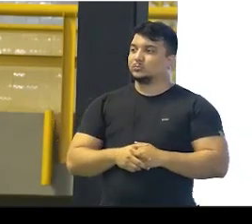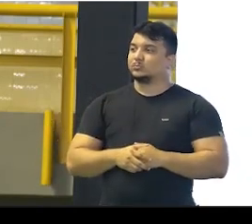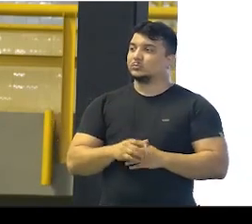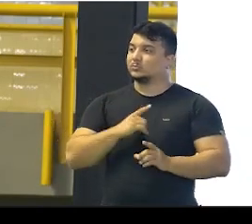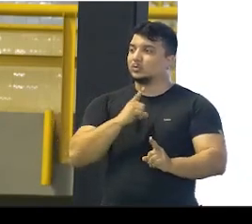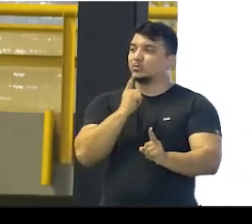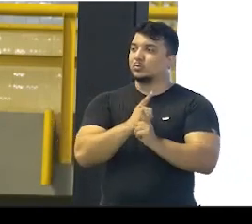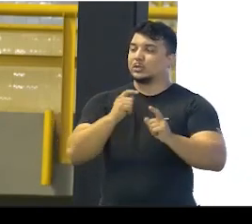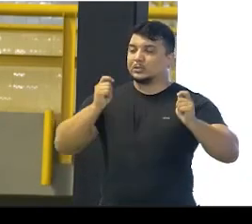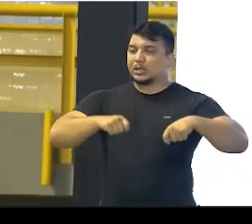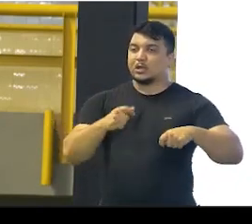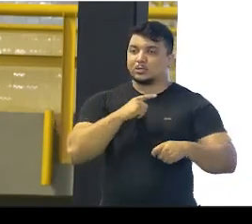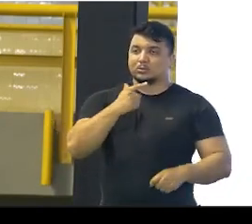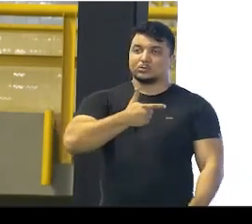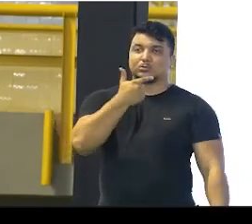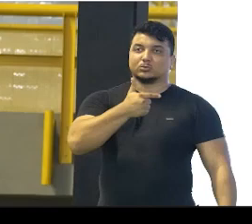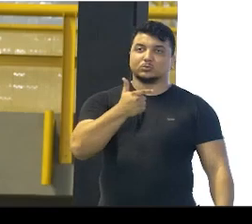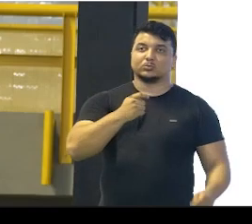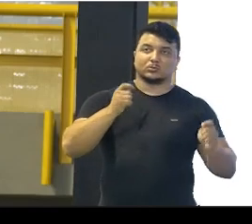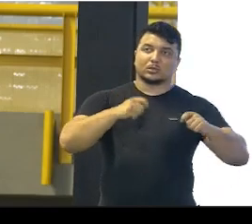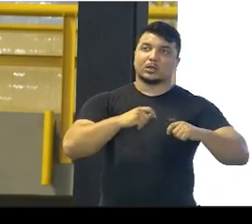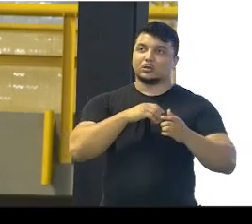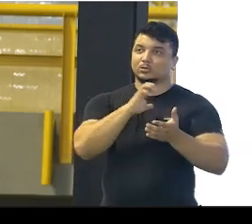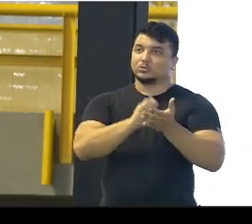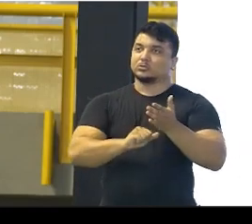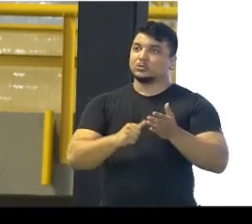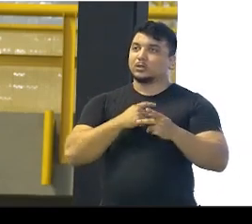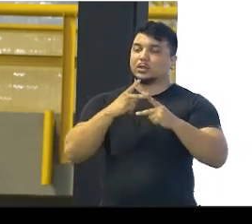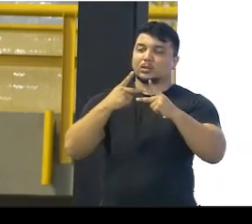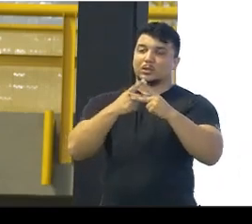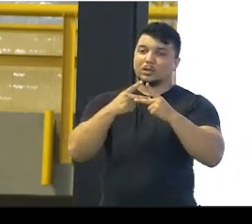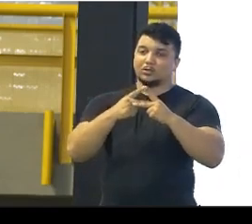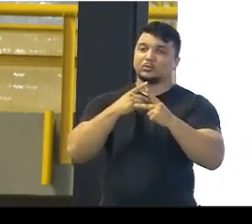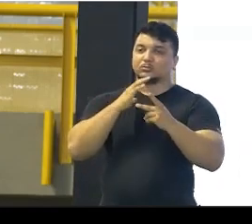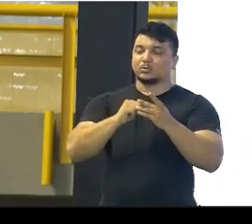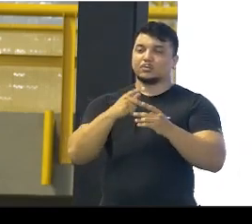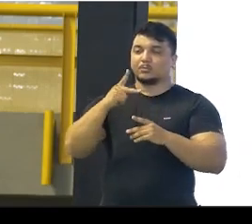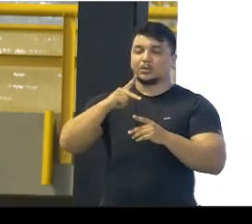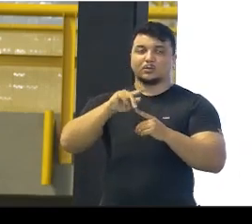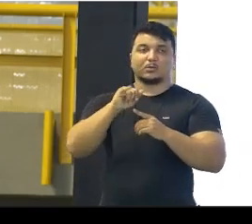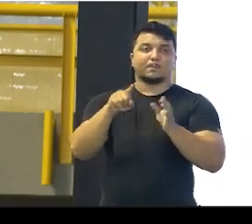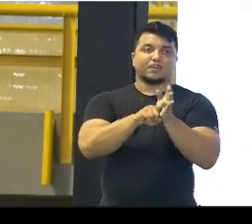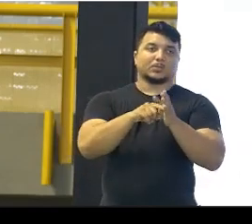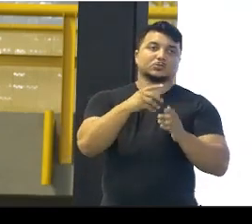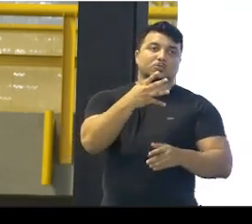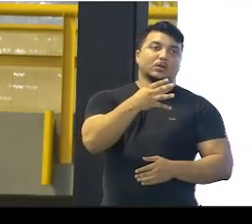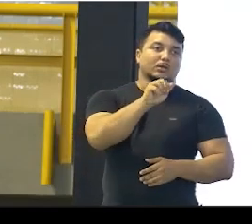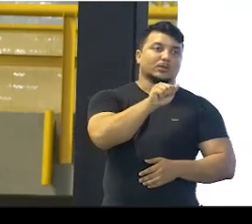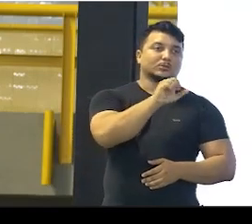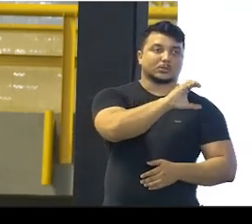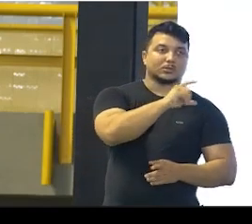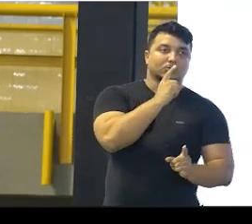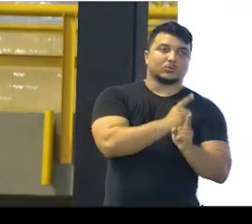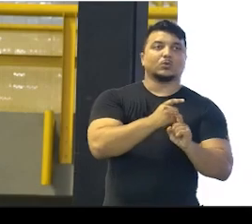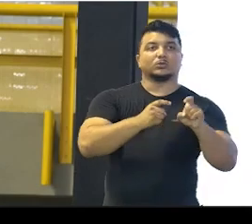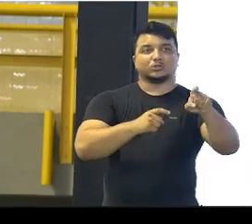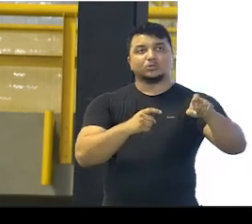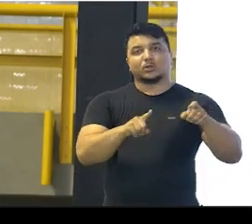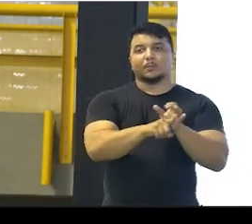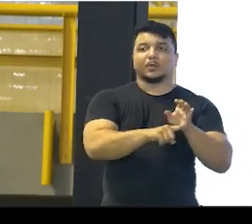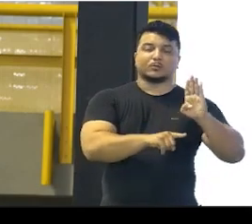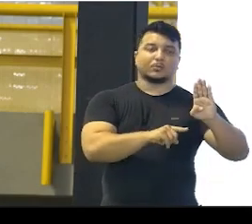seria quanto? 5. Só que, lembra que ele falou que a árvore, antes de quebrar,